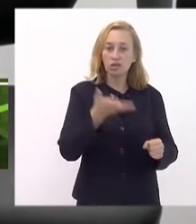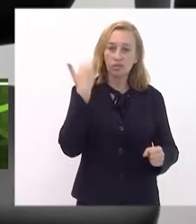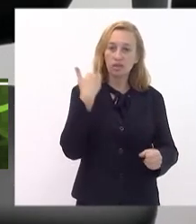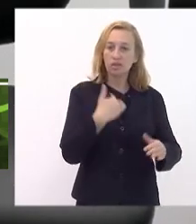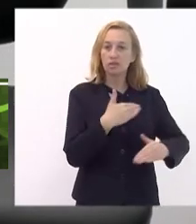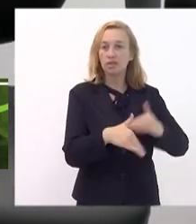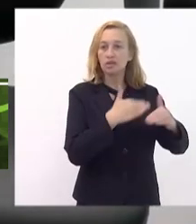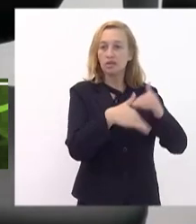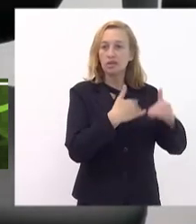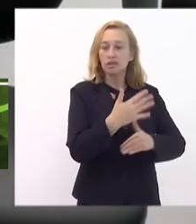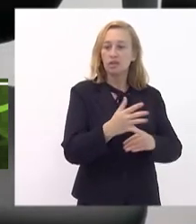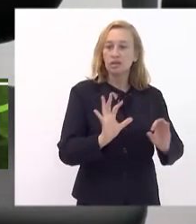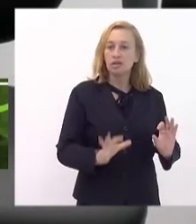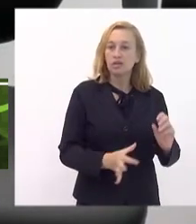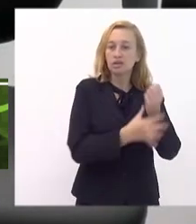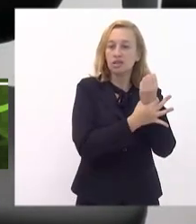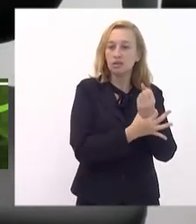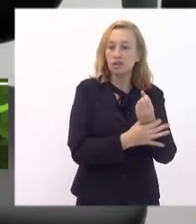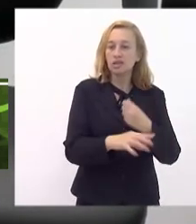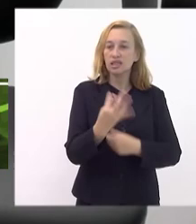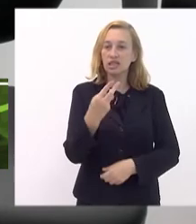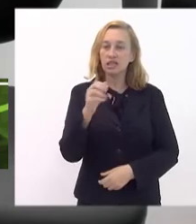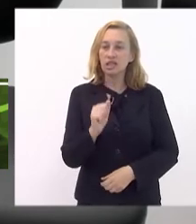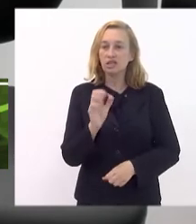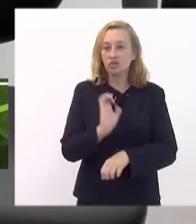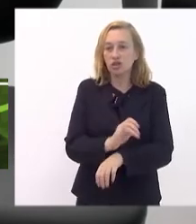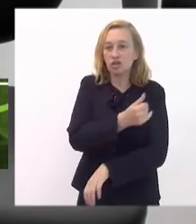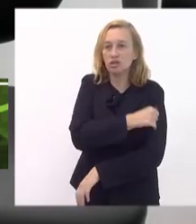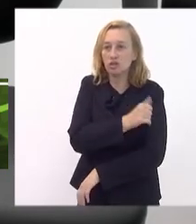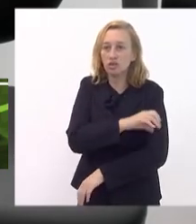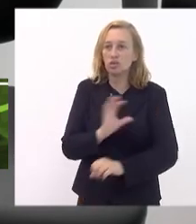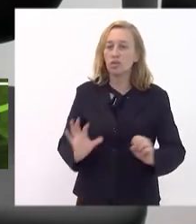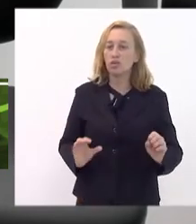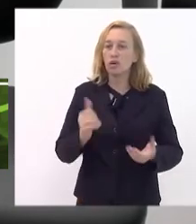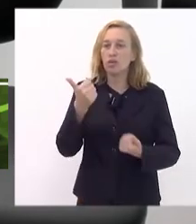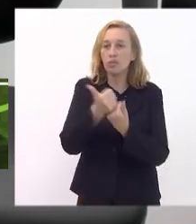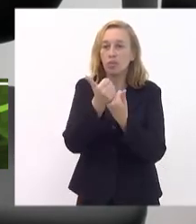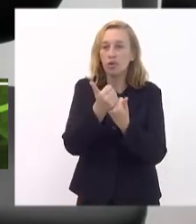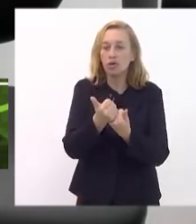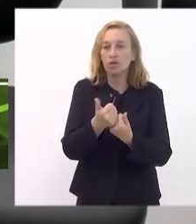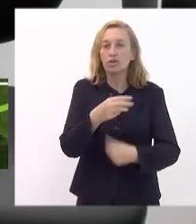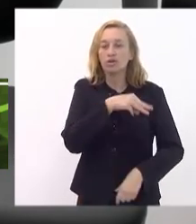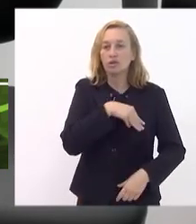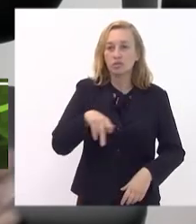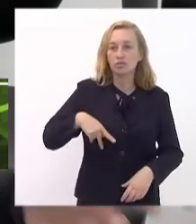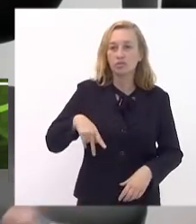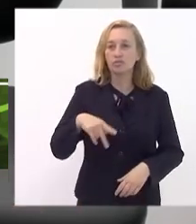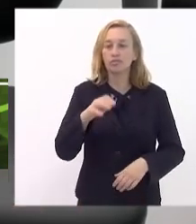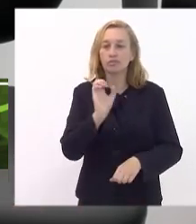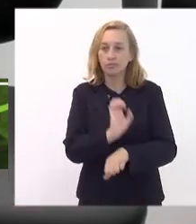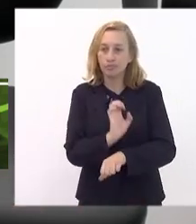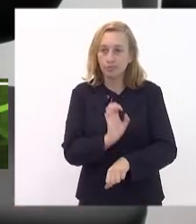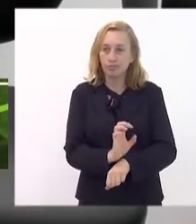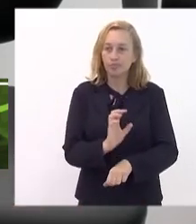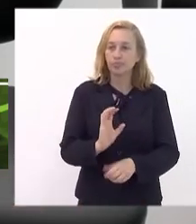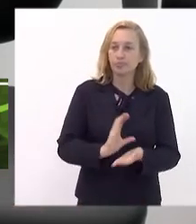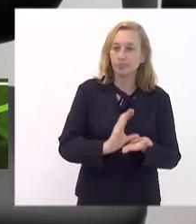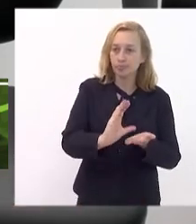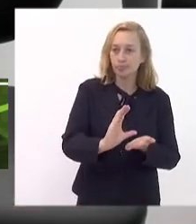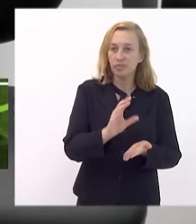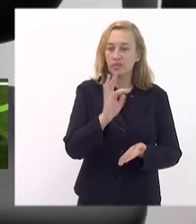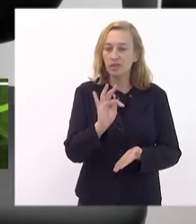desenvolver o Plano de Segurança Hídrica do Estado do Rio de Janeiro, com apoio do Ministério Público do Estado, com recurso oriundo de um